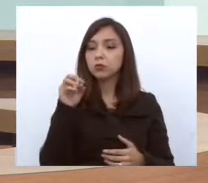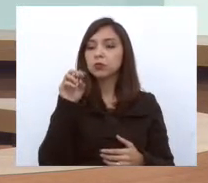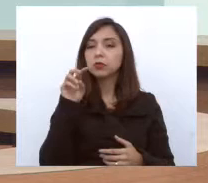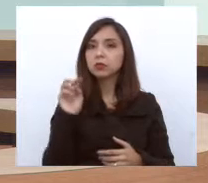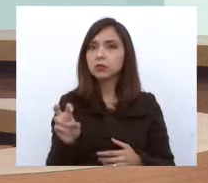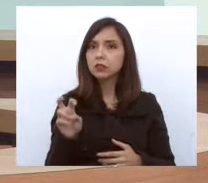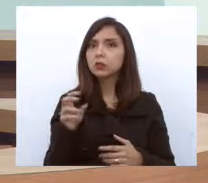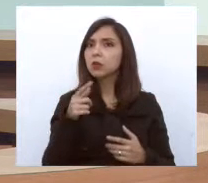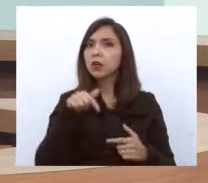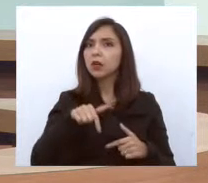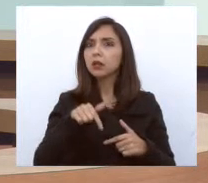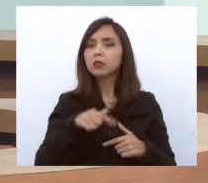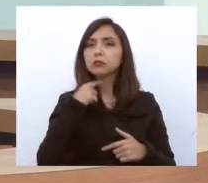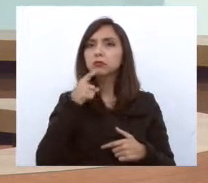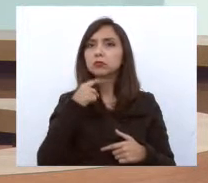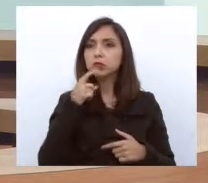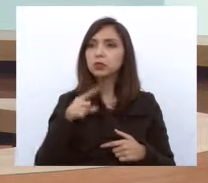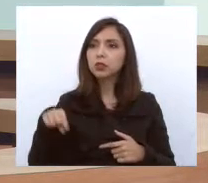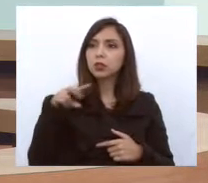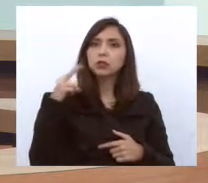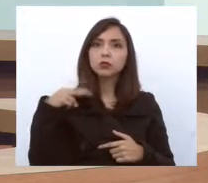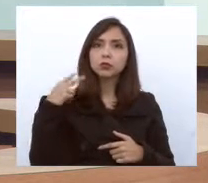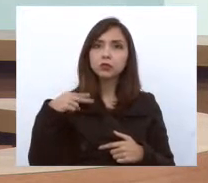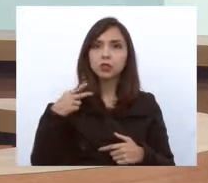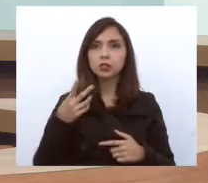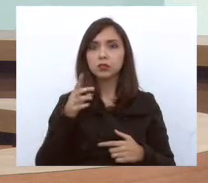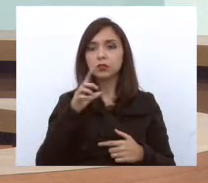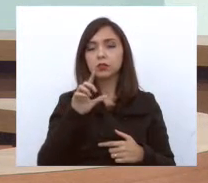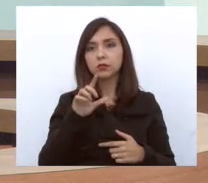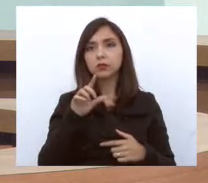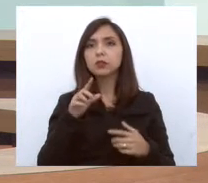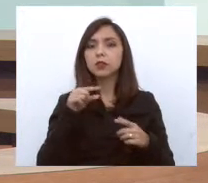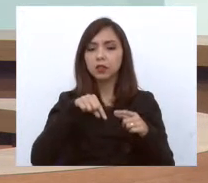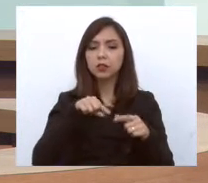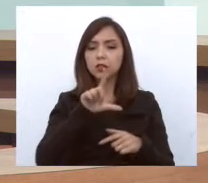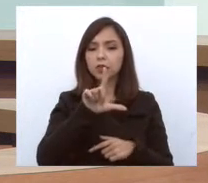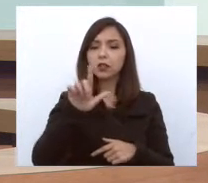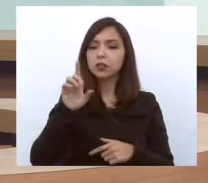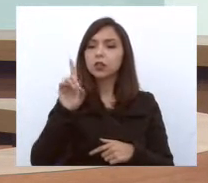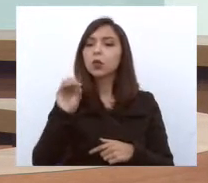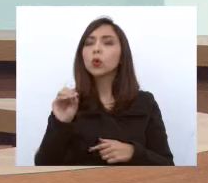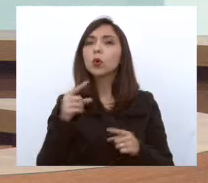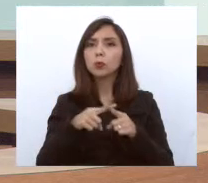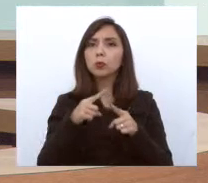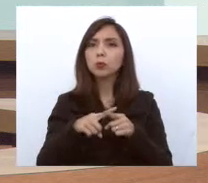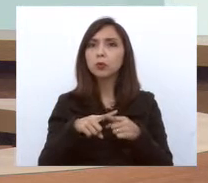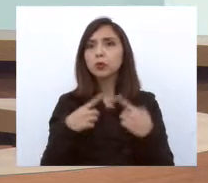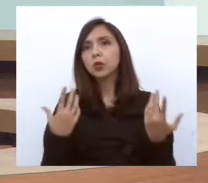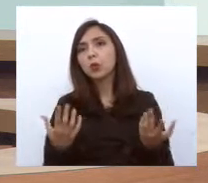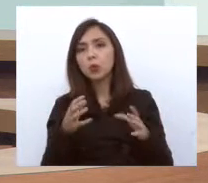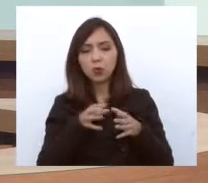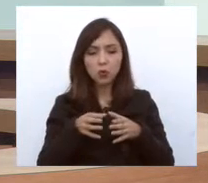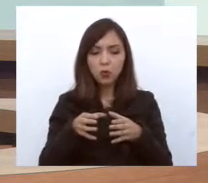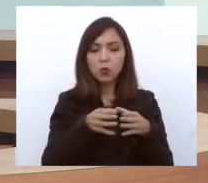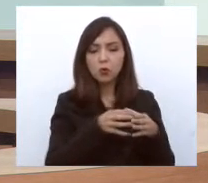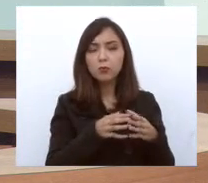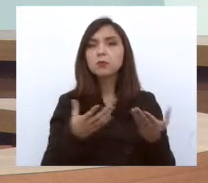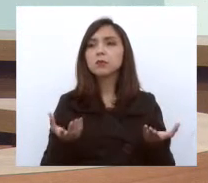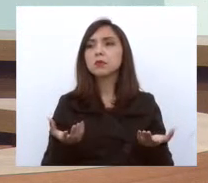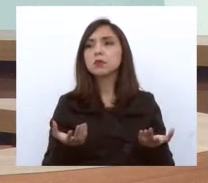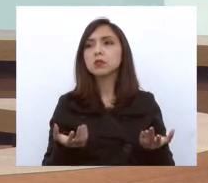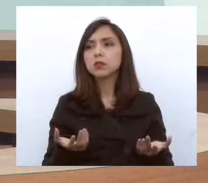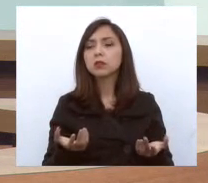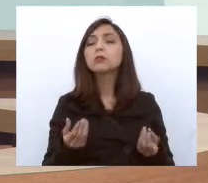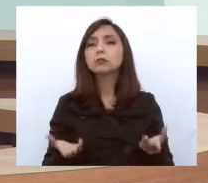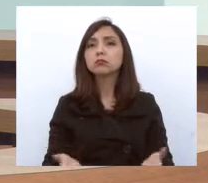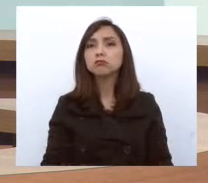foi contemplado desses dos vereadores do Legislativo na LDO, senhor presidente? Sabe me dizer por quê? Ou a comissão que vai analisar terá que ver isso, né, senhor